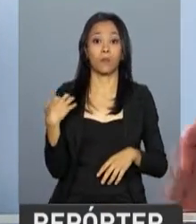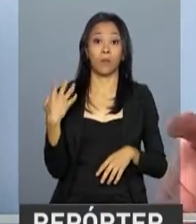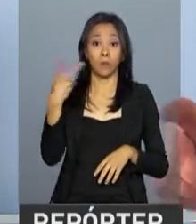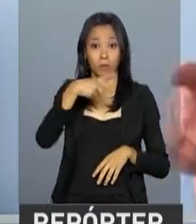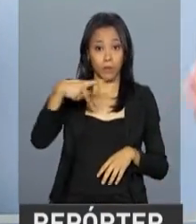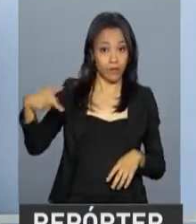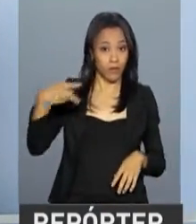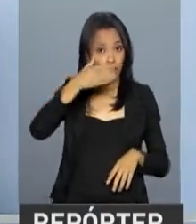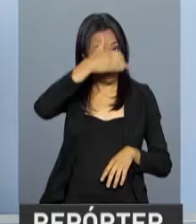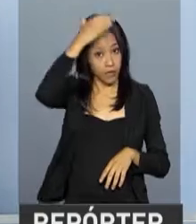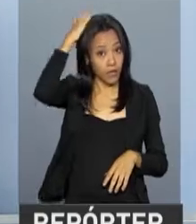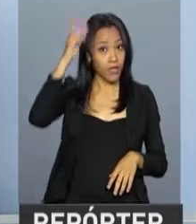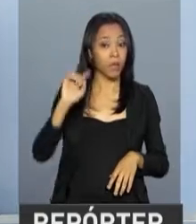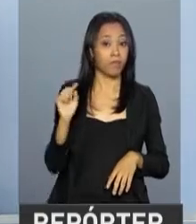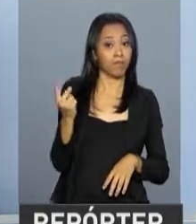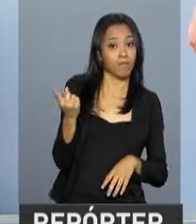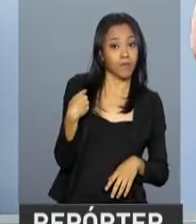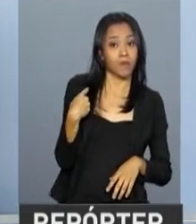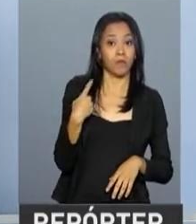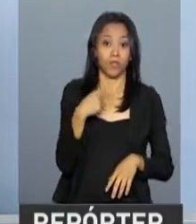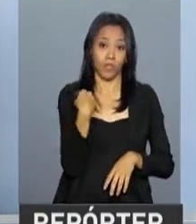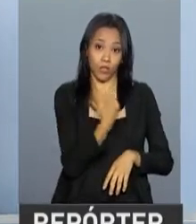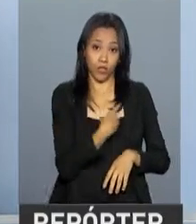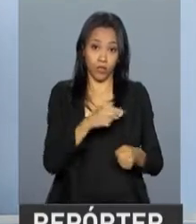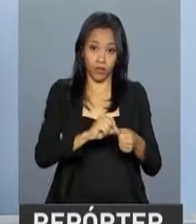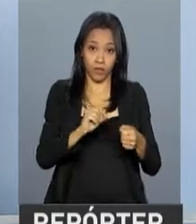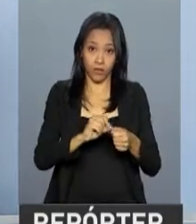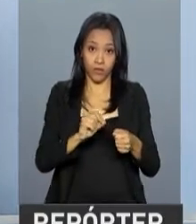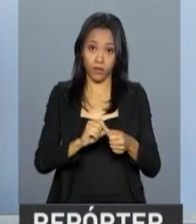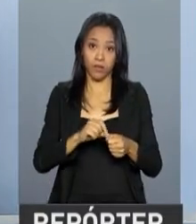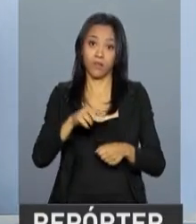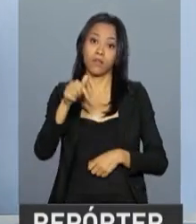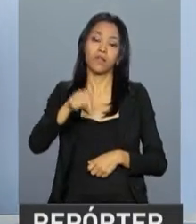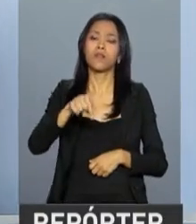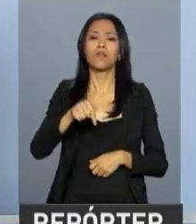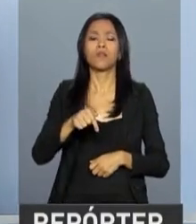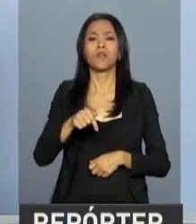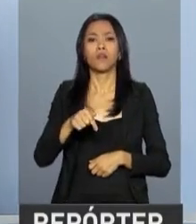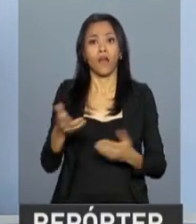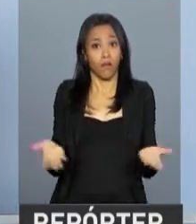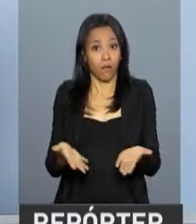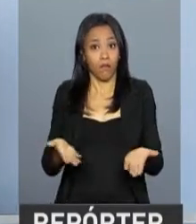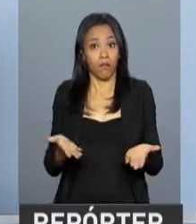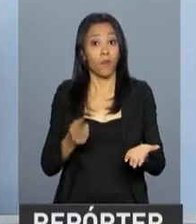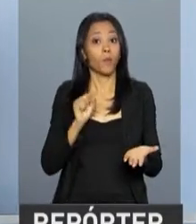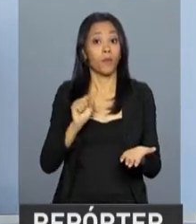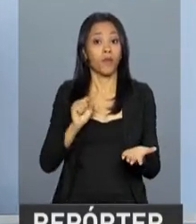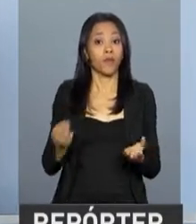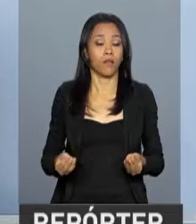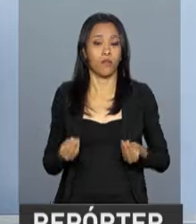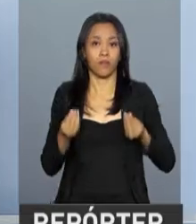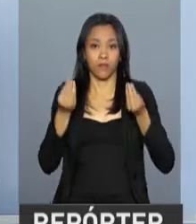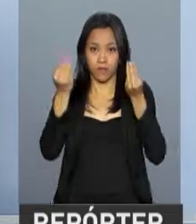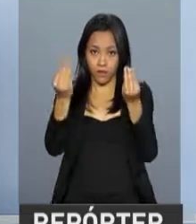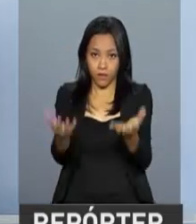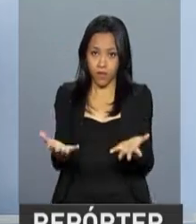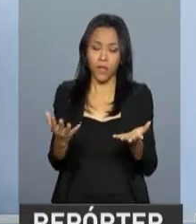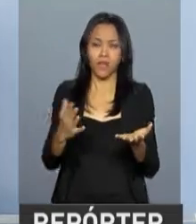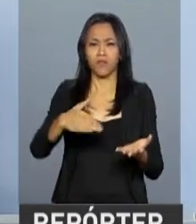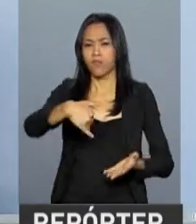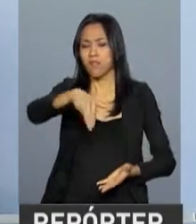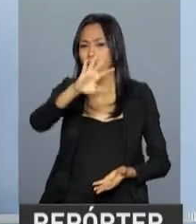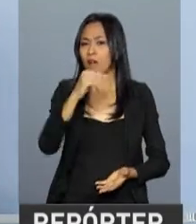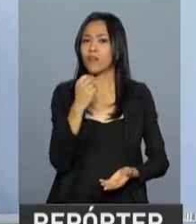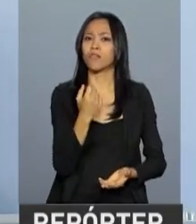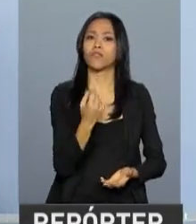determinou que nós fizéssemos agora na mesma hora a entrega de mais de